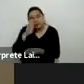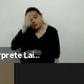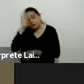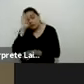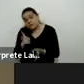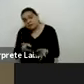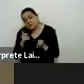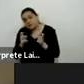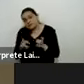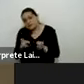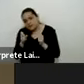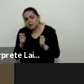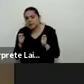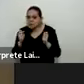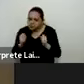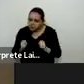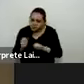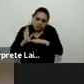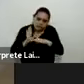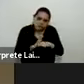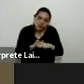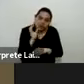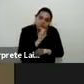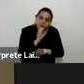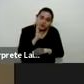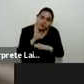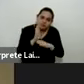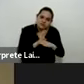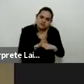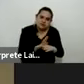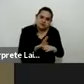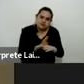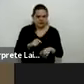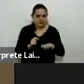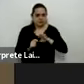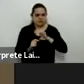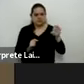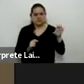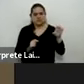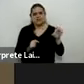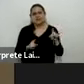uma agenda social não tem relação com ser de esquerda, isso é uma bobagem,